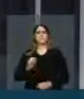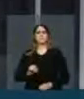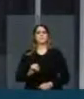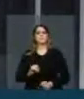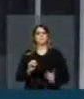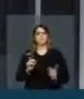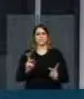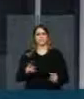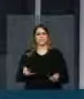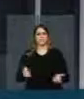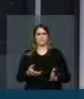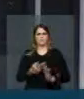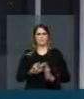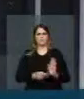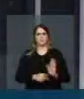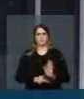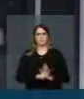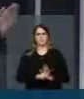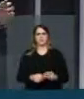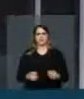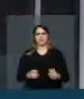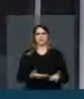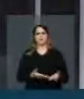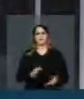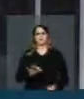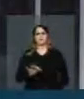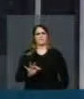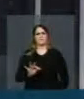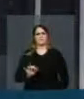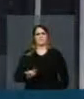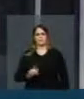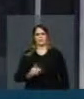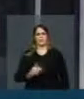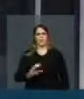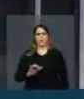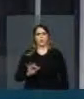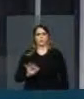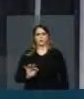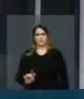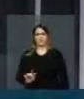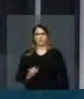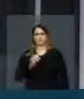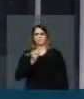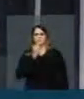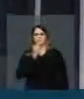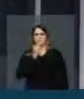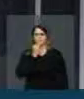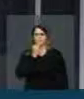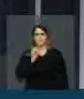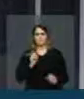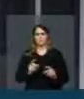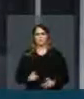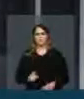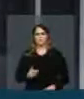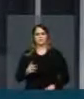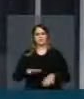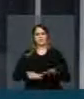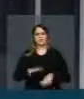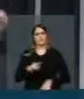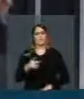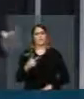que já entreguei para a CONTAG, para a FETAG, nós teríamos, eles seriam aposentados com dois salários mínimos, quem sabe.